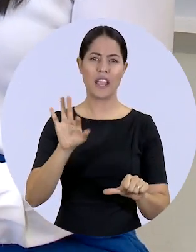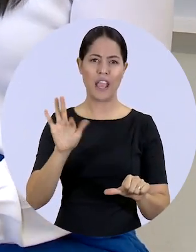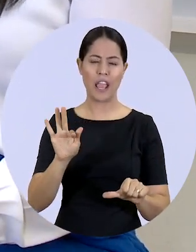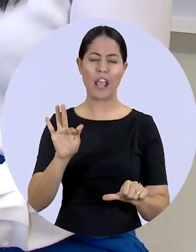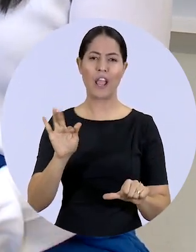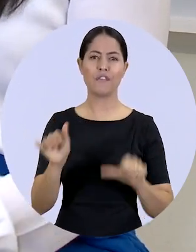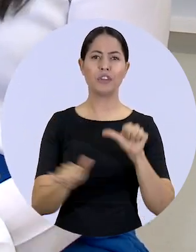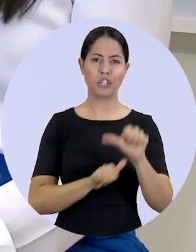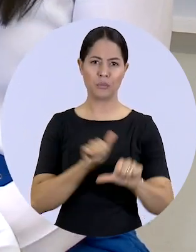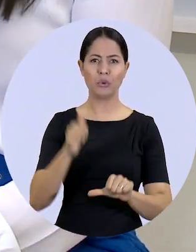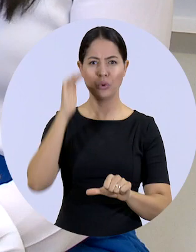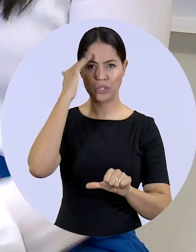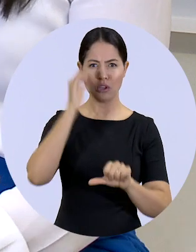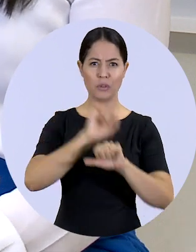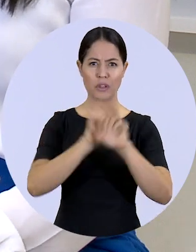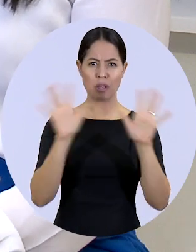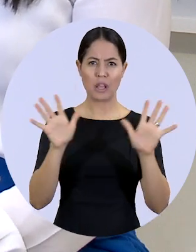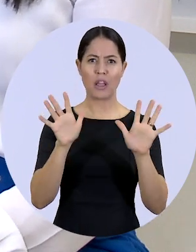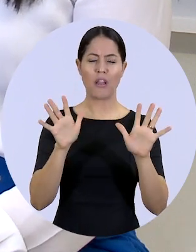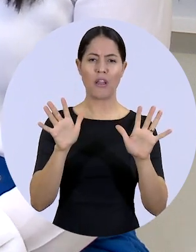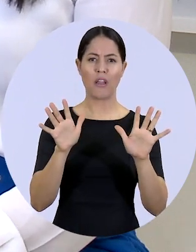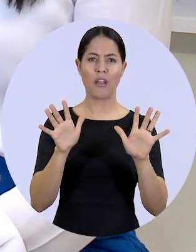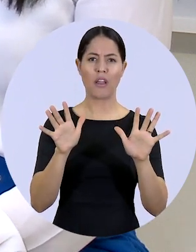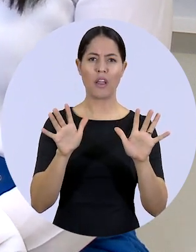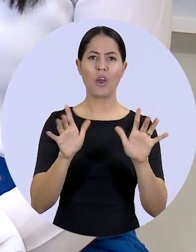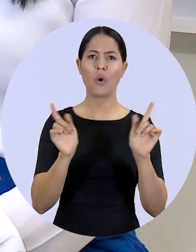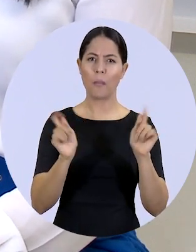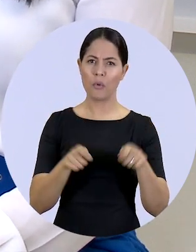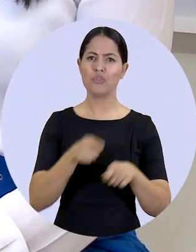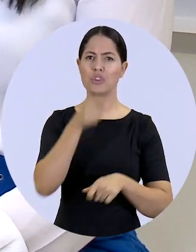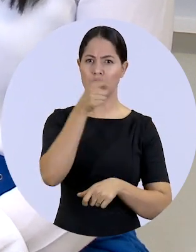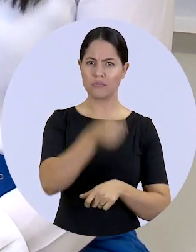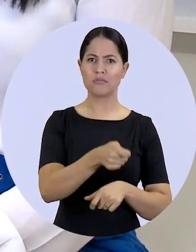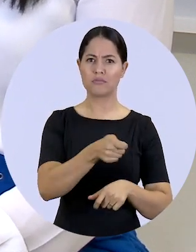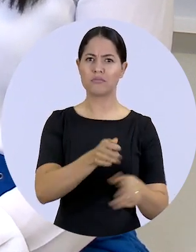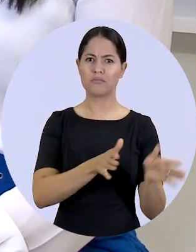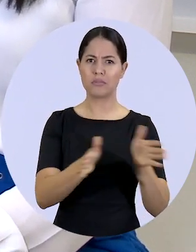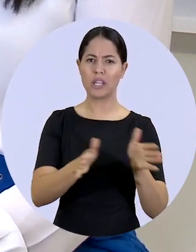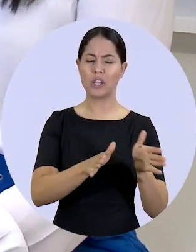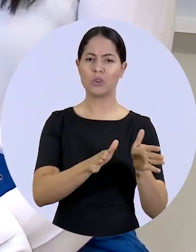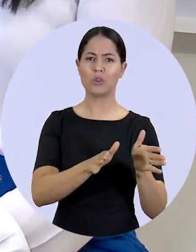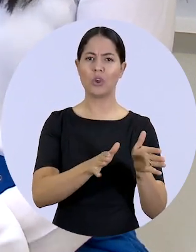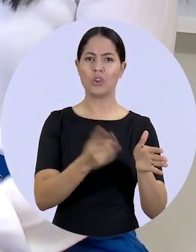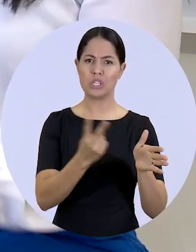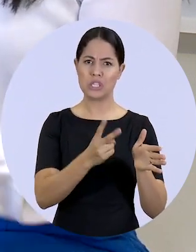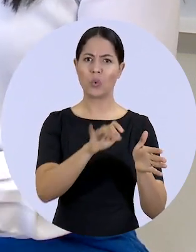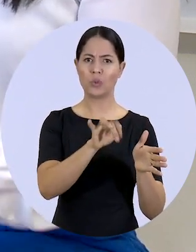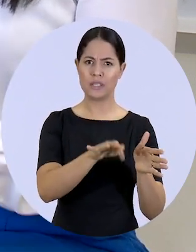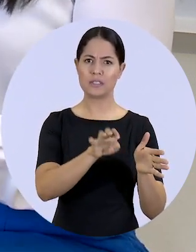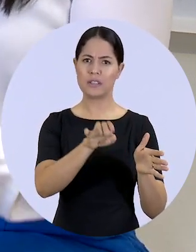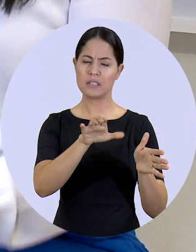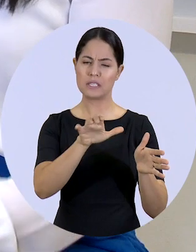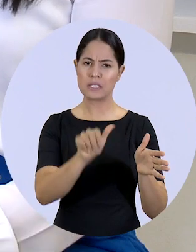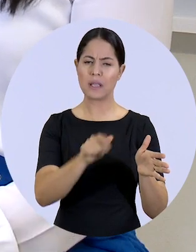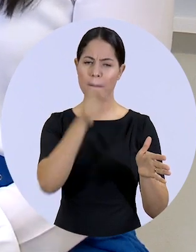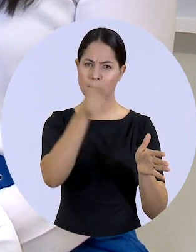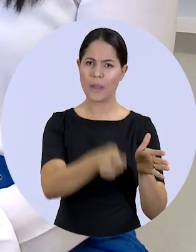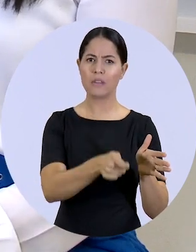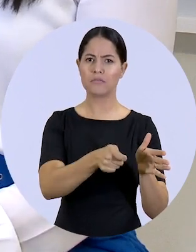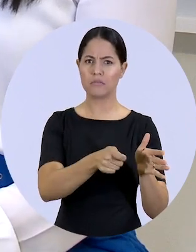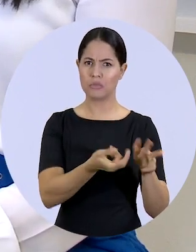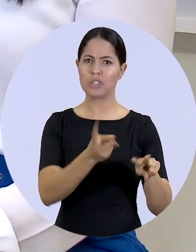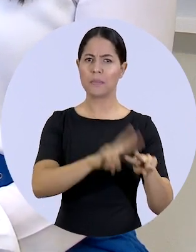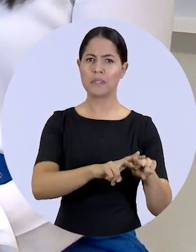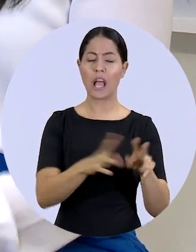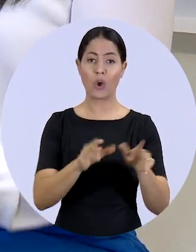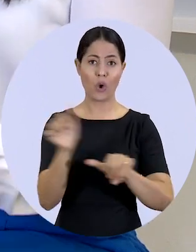modificou um pouco o entendimento que antes era da prisão após condenação em segunda instância, podemos falar dessas atualizações.